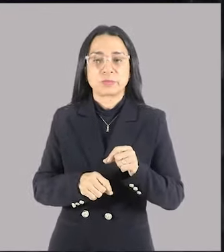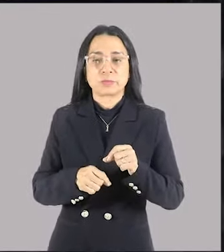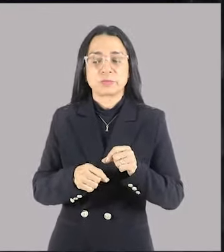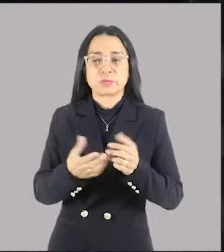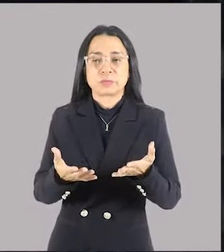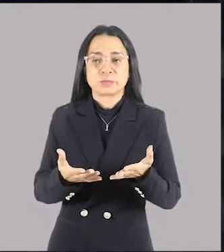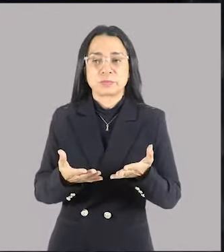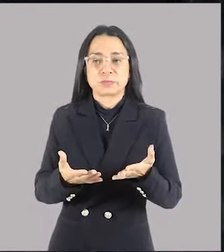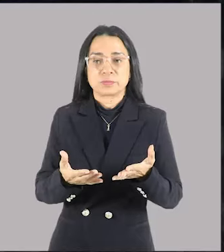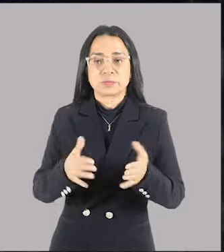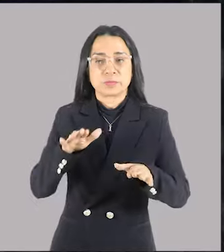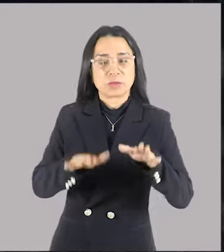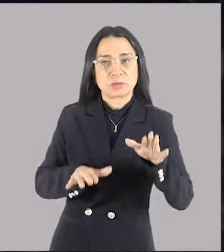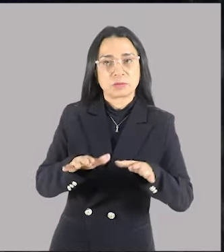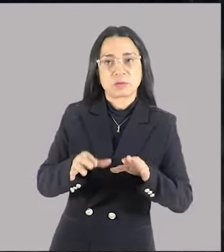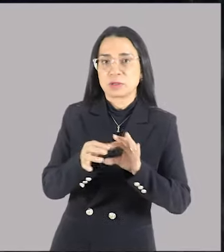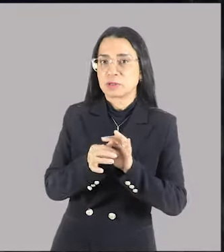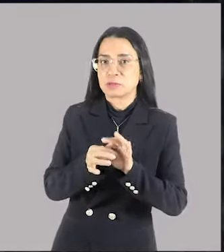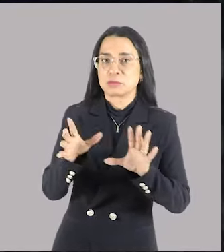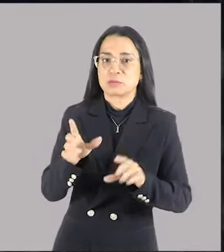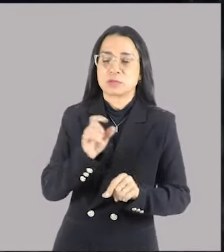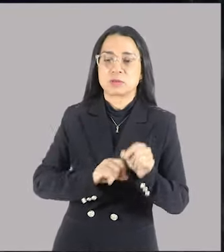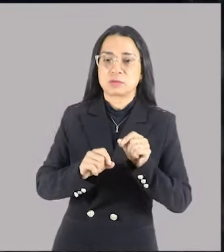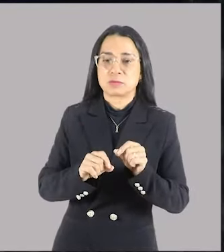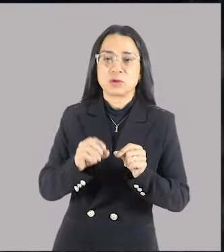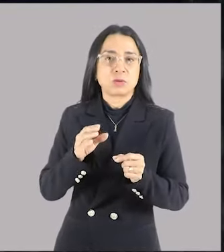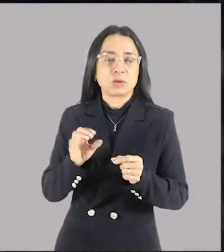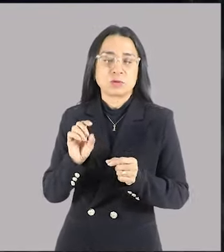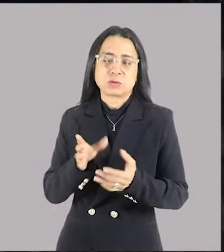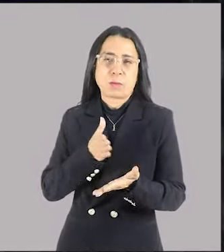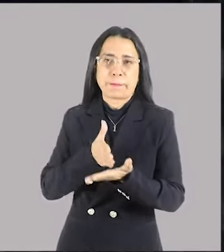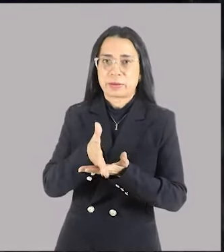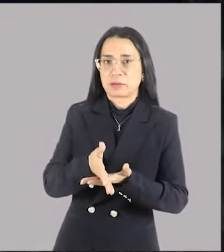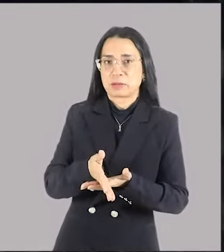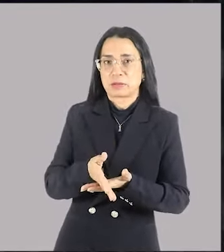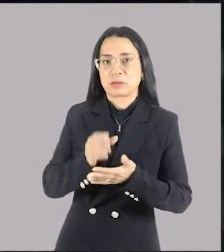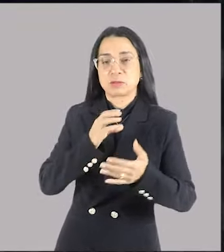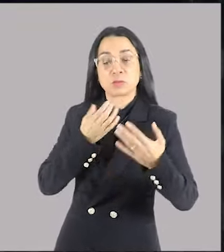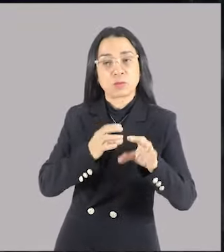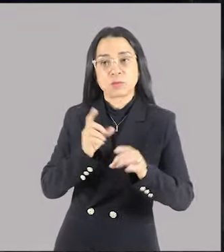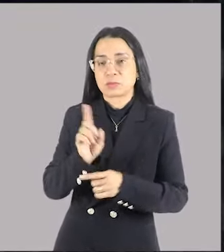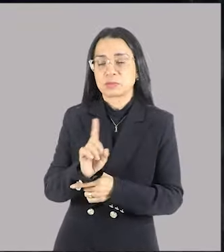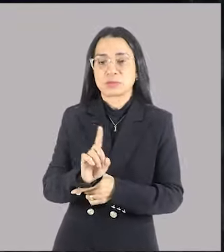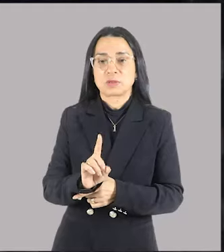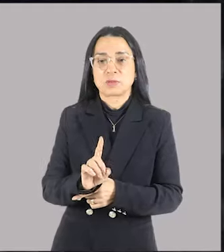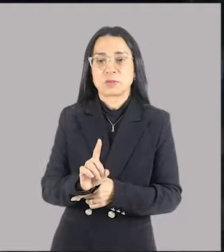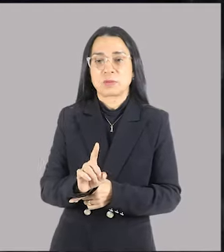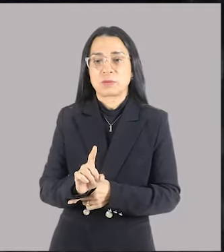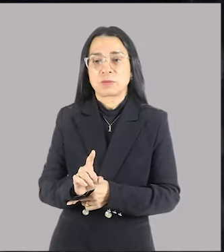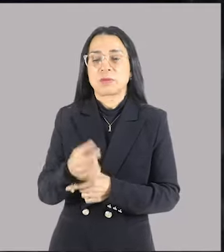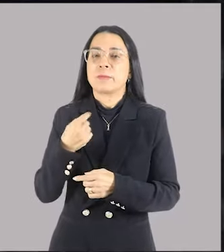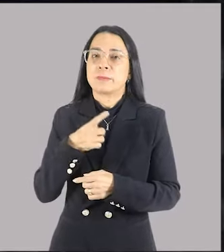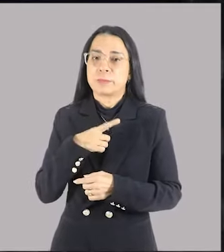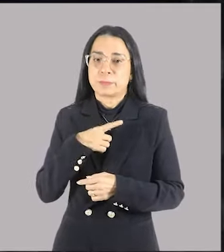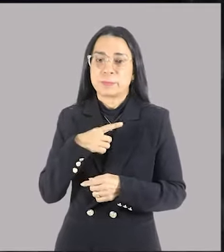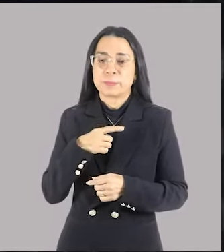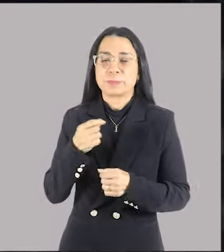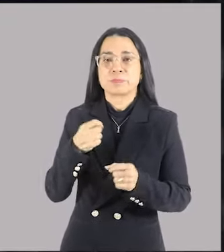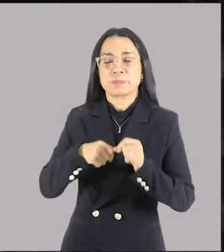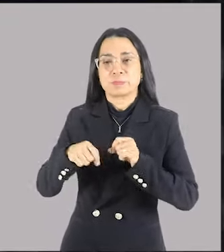anteriormente essa estabilidade não é automática não basta passar no concurso público para adquirir estabilidade isso foi incluído na